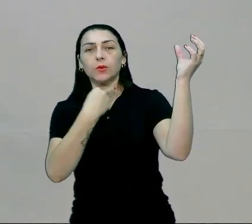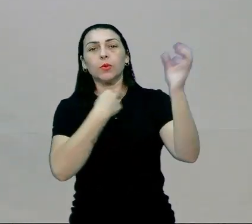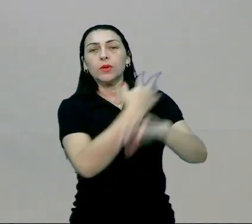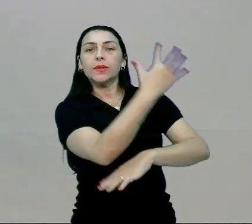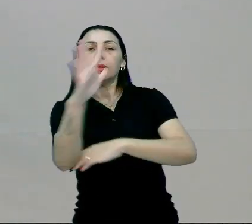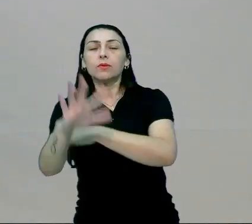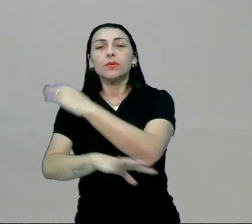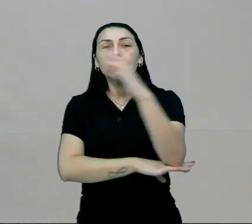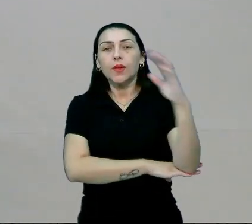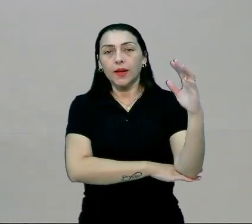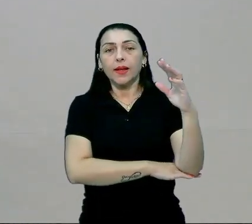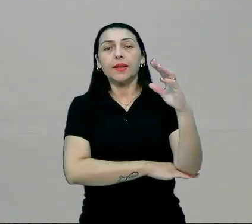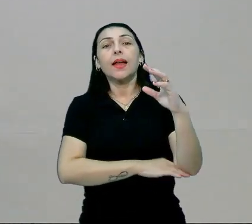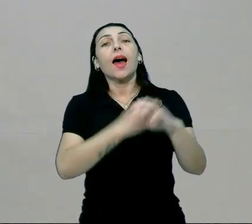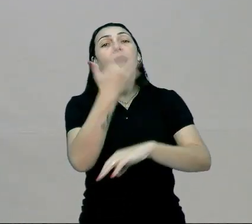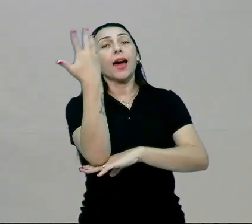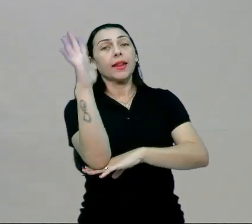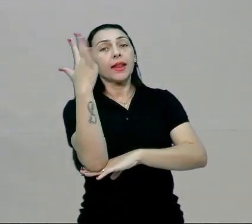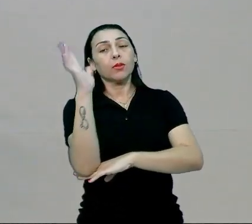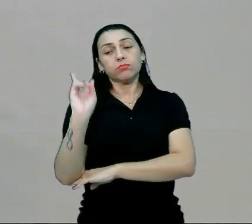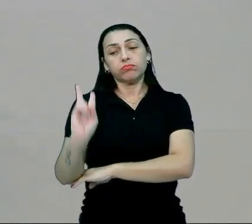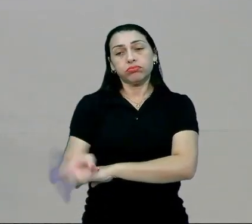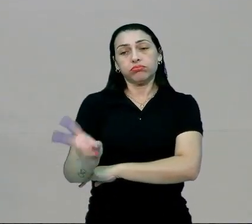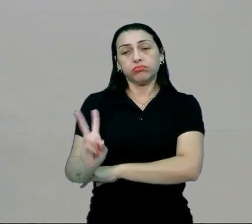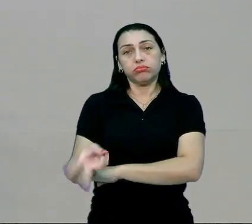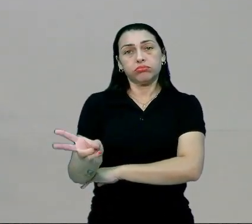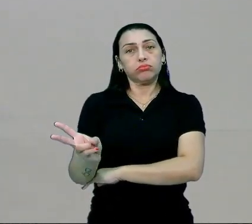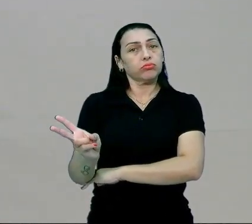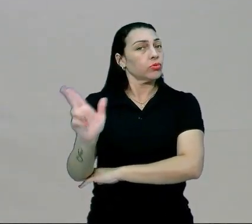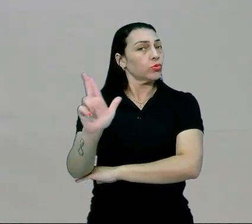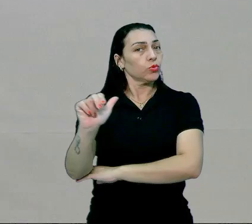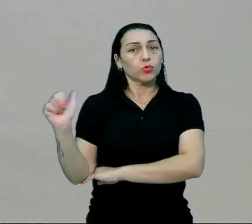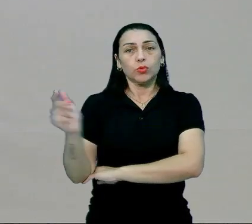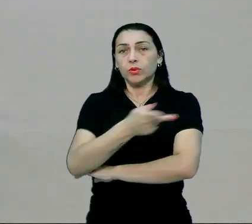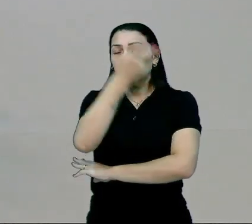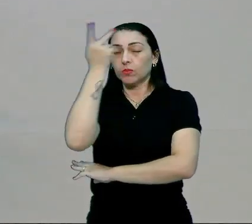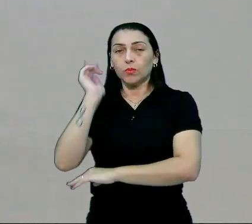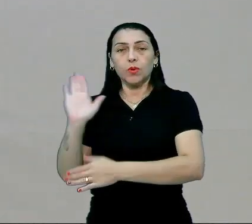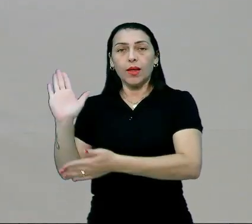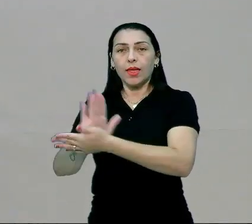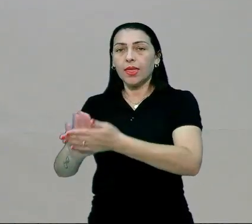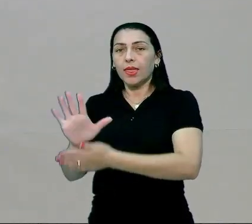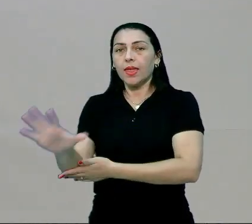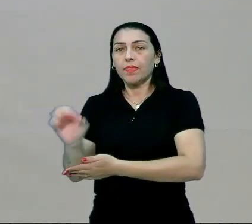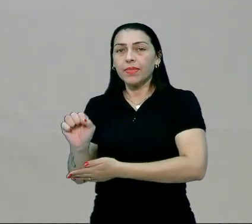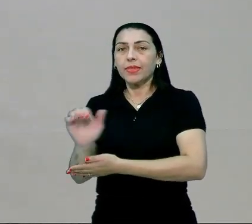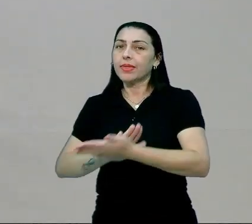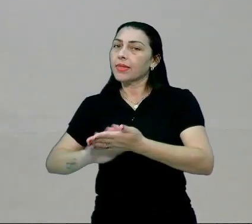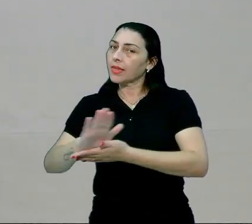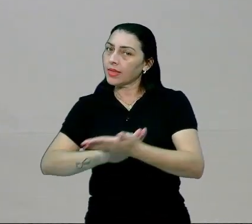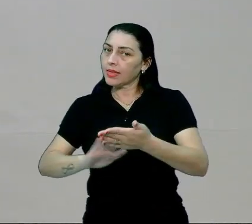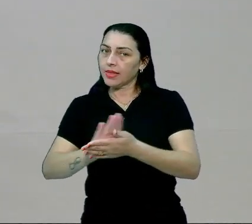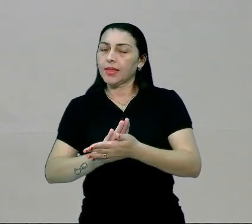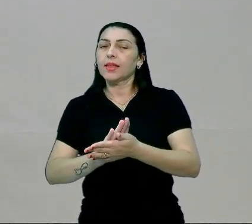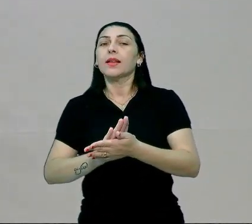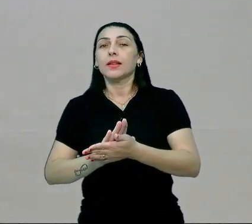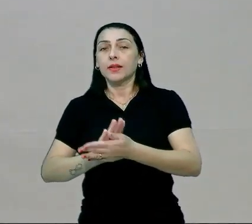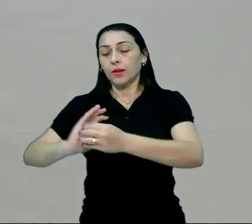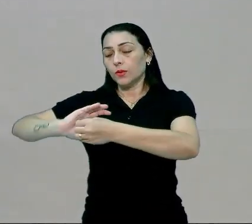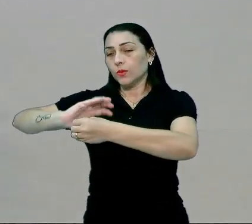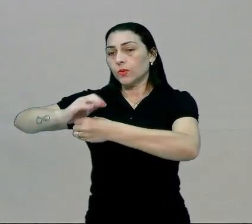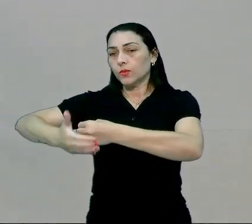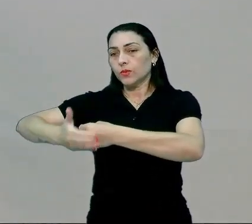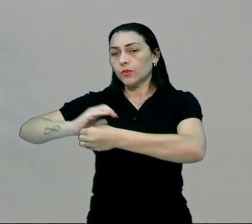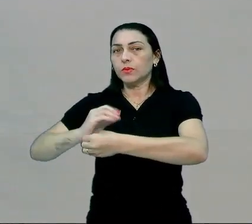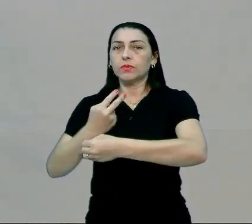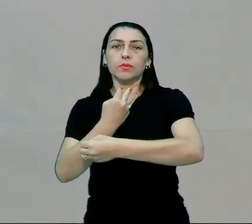ou seja, a natureza lá está e lá ela deve ficar, como eu disse agora há pouco, de forma